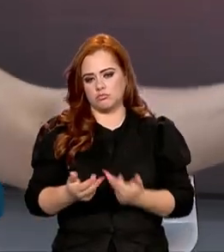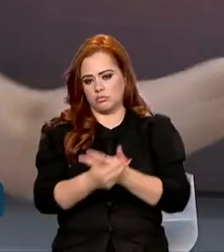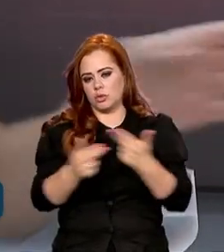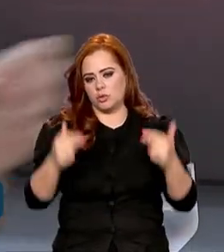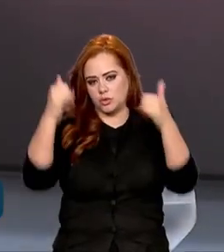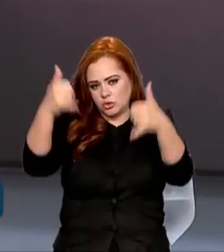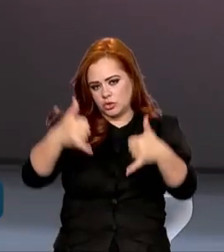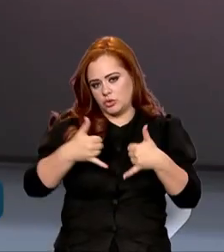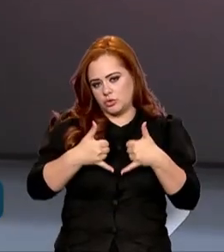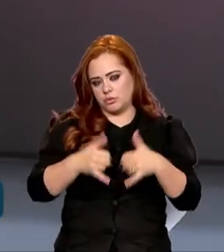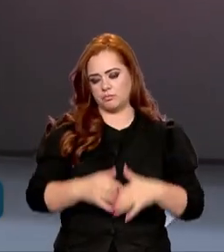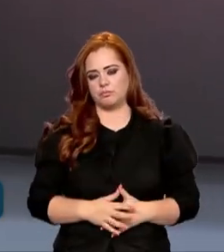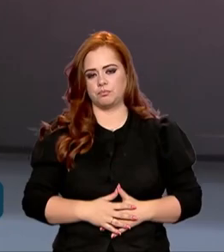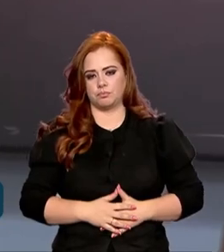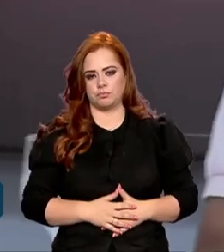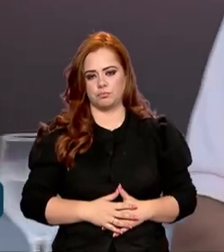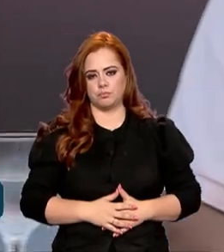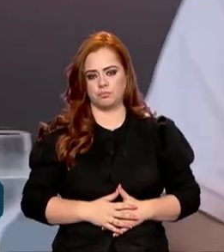Obrigado.